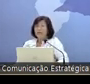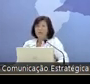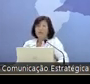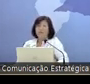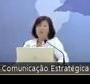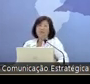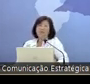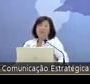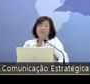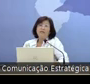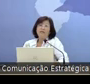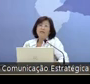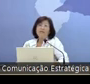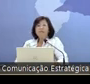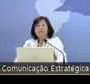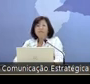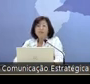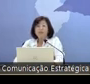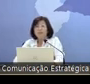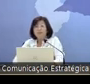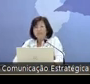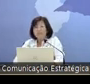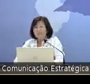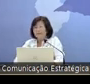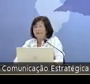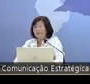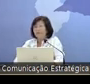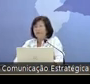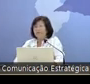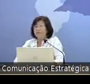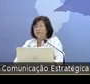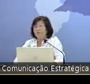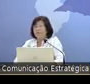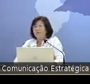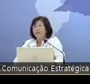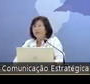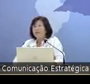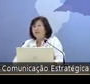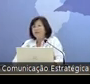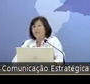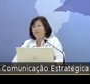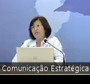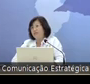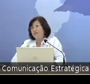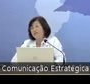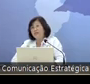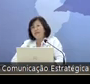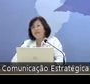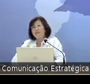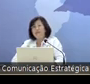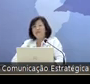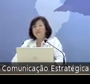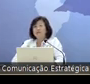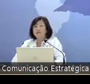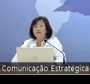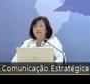alguns erros né E que precisam ser corrigidas no cadastro do céu e que as vigilâncias